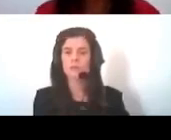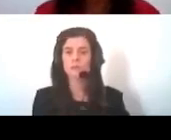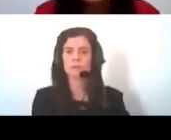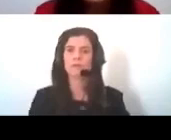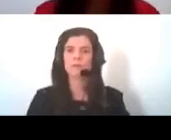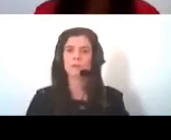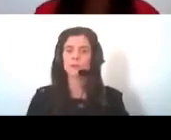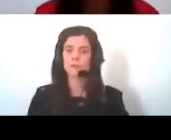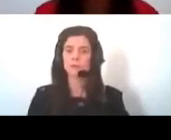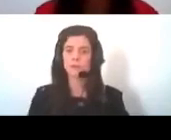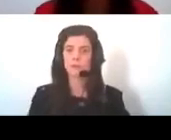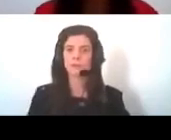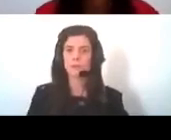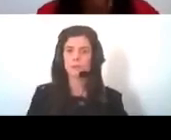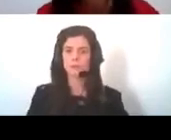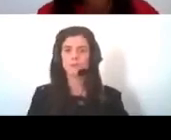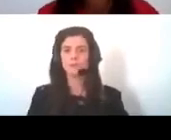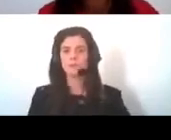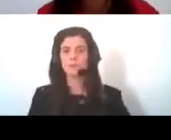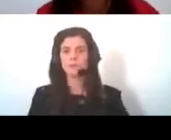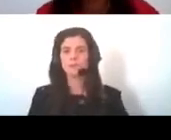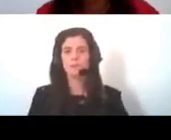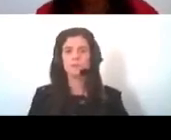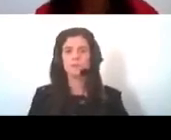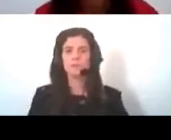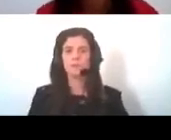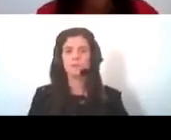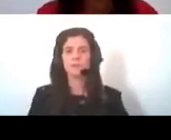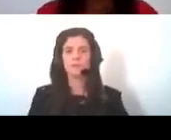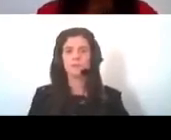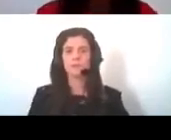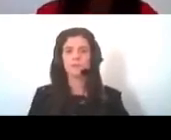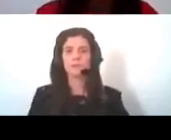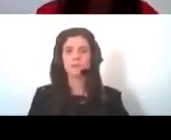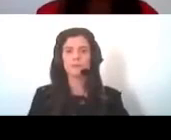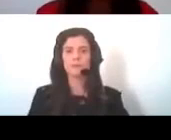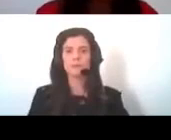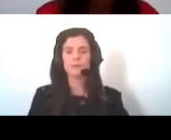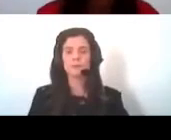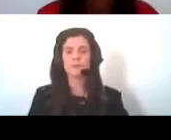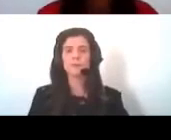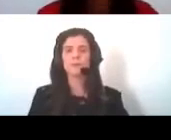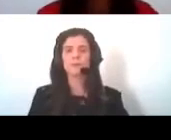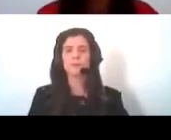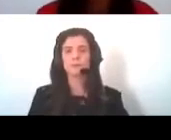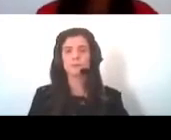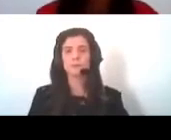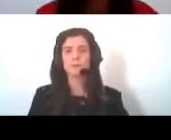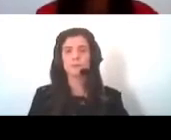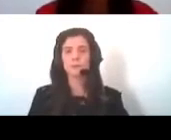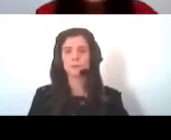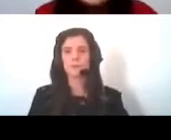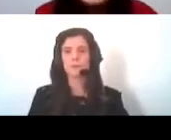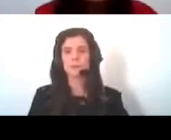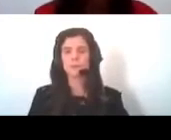de material, que é o DAM, que é responsável por compras, pelo patrimônio, almoxarifado, de toda